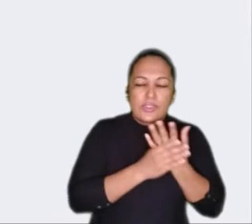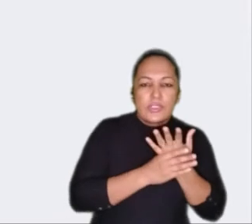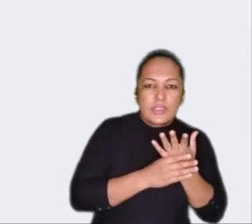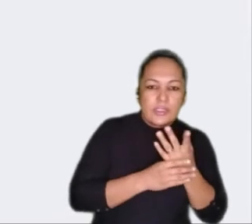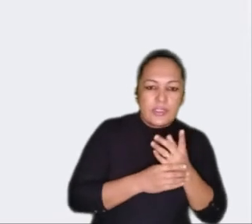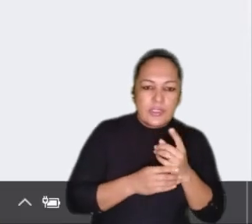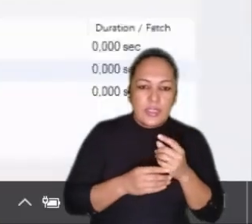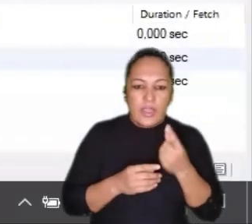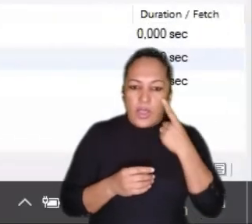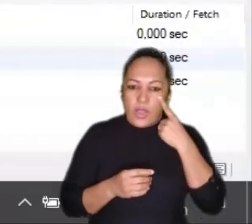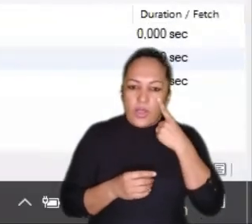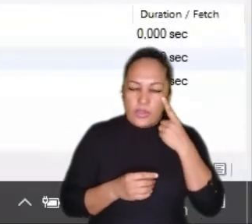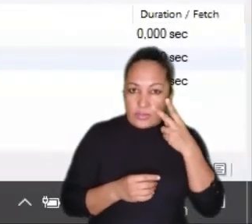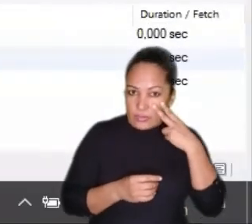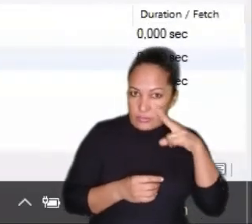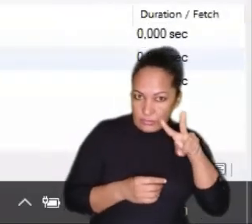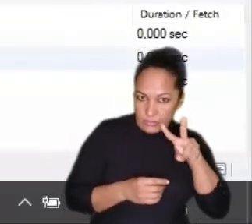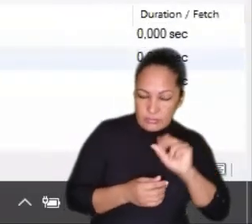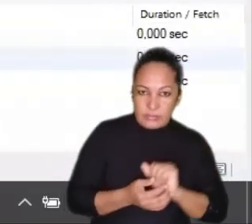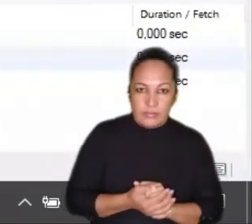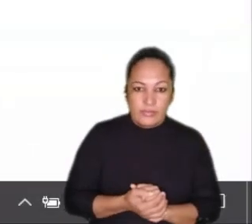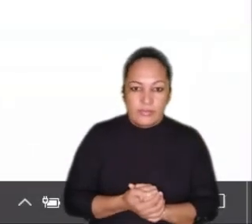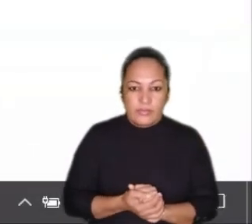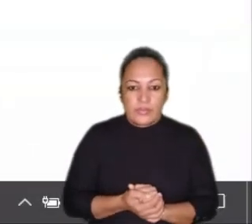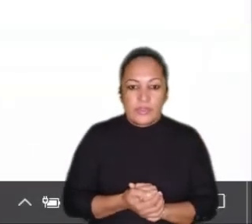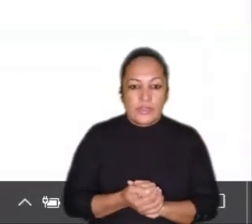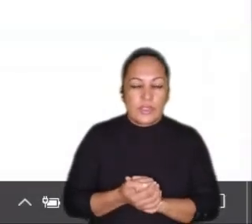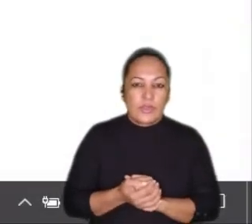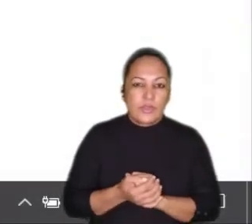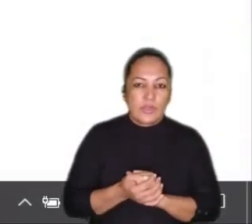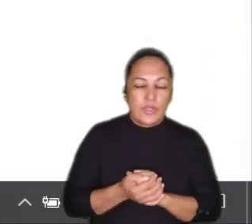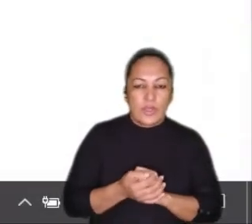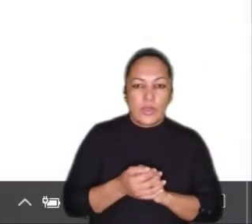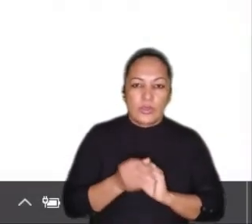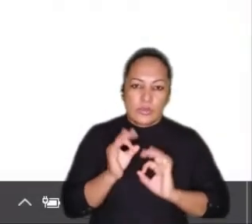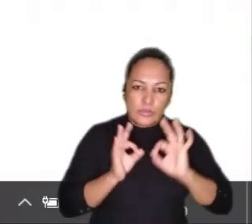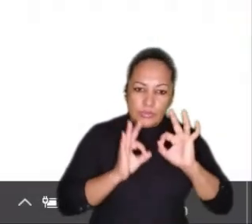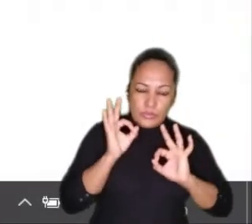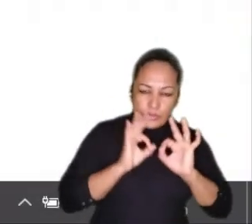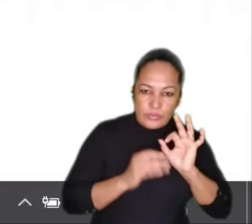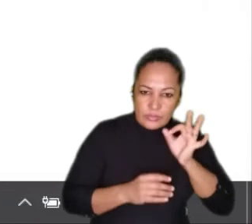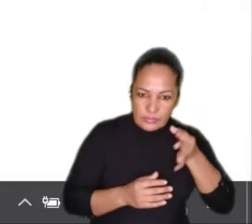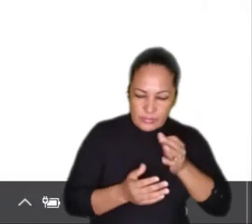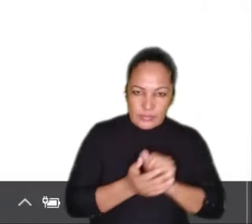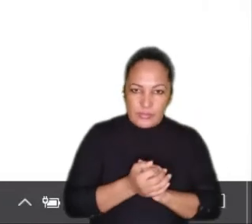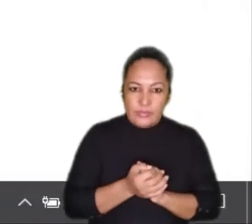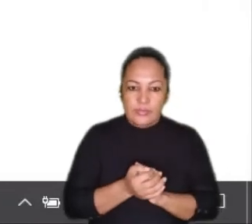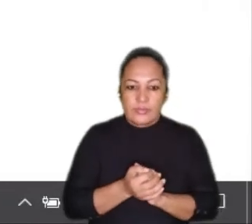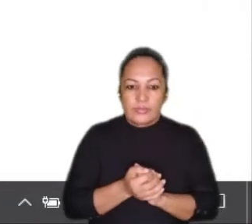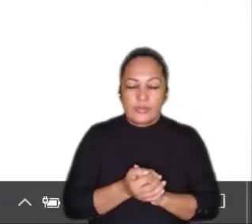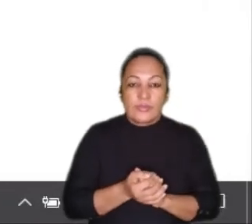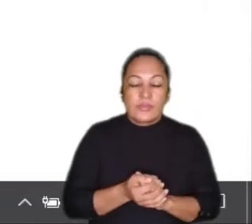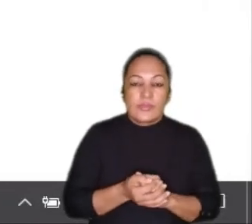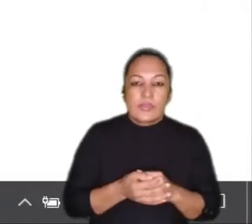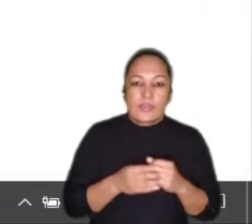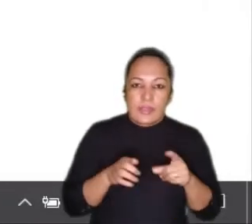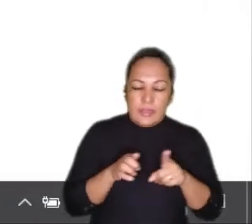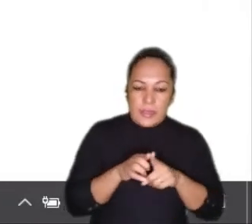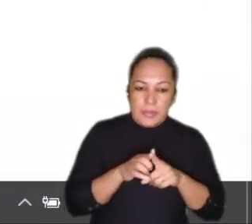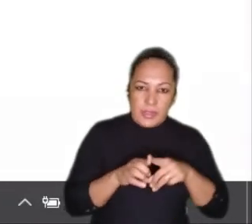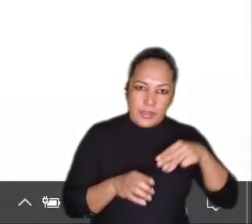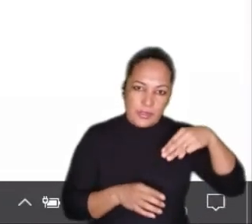a gente cria os servidores aqui, ó, tá vendo? Então, aqui são as conexões com o servidor, certo? Nessa